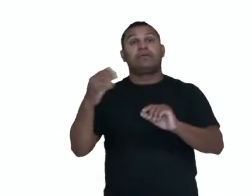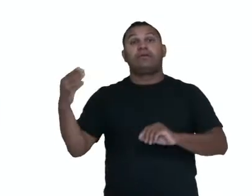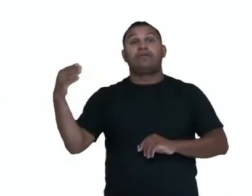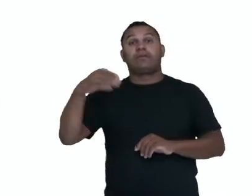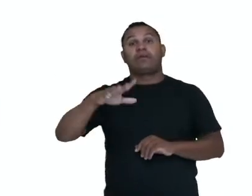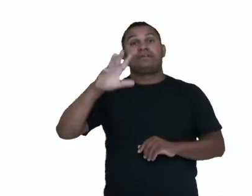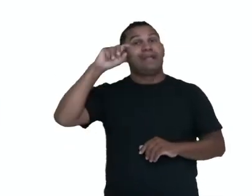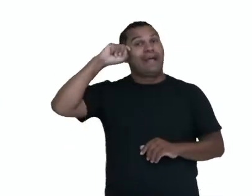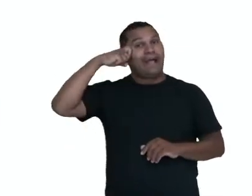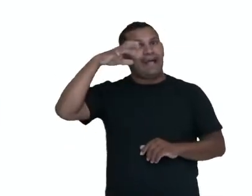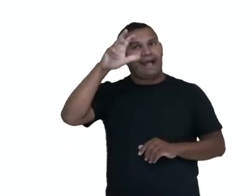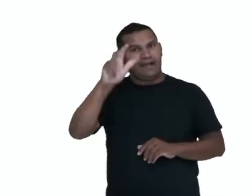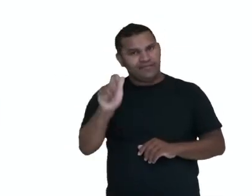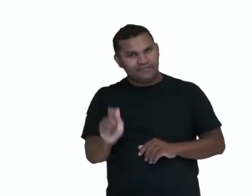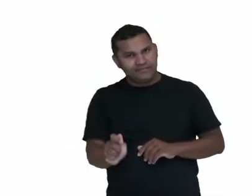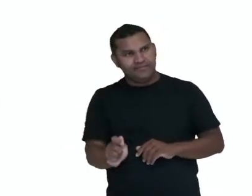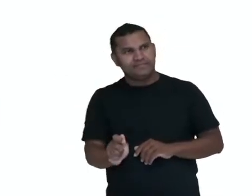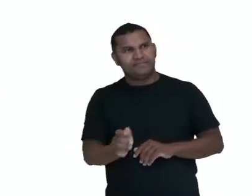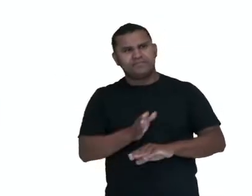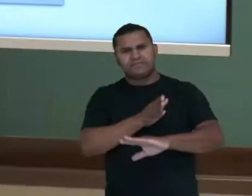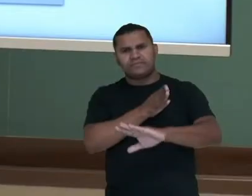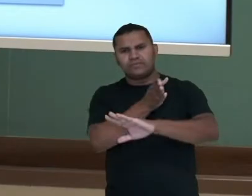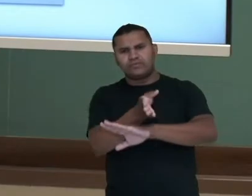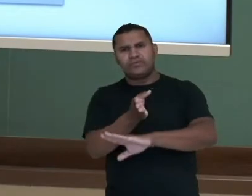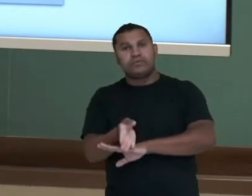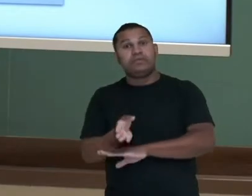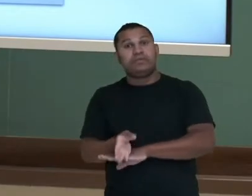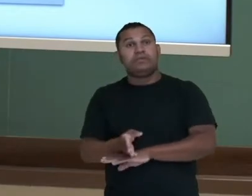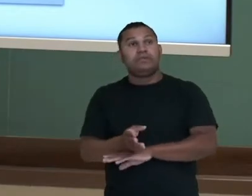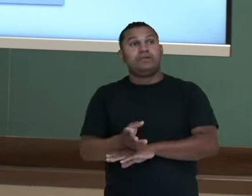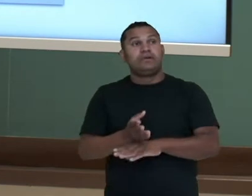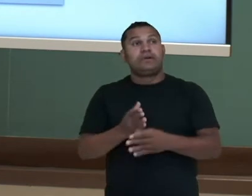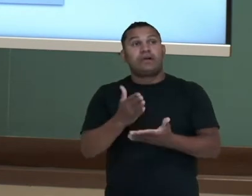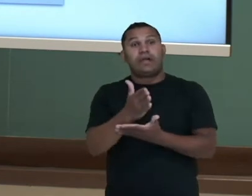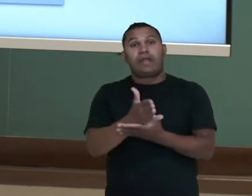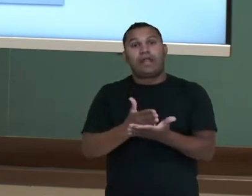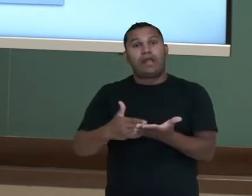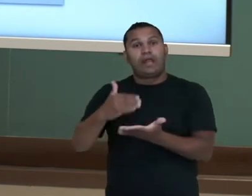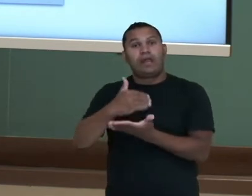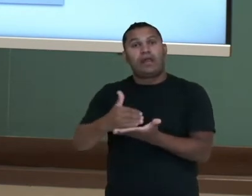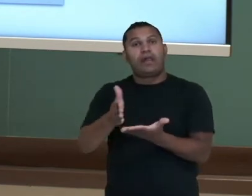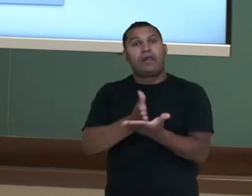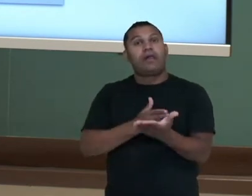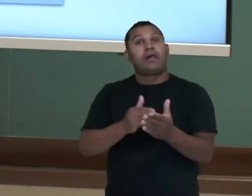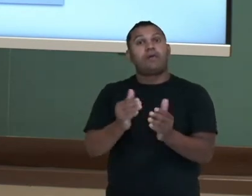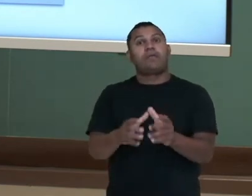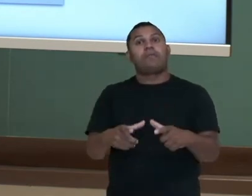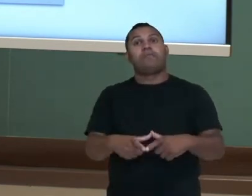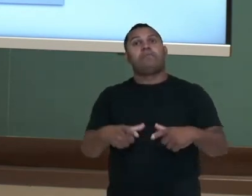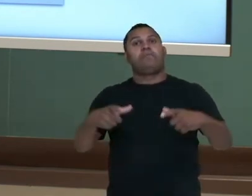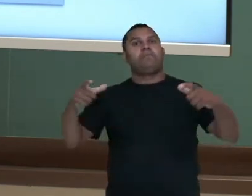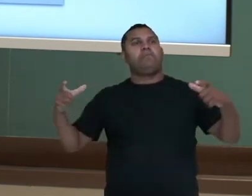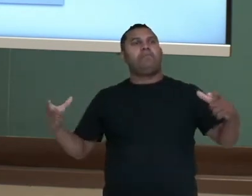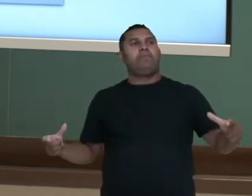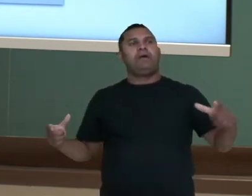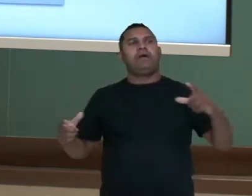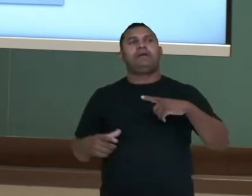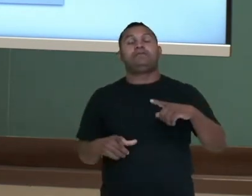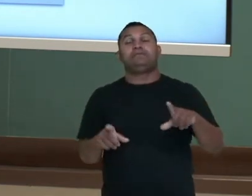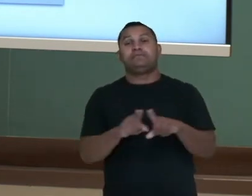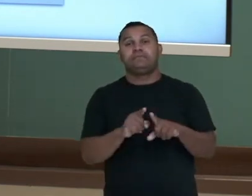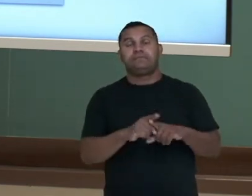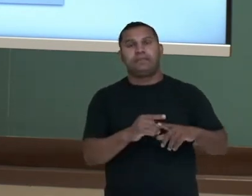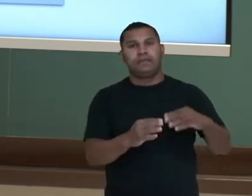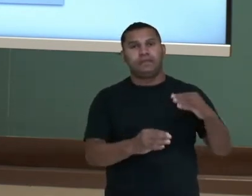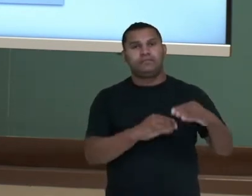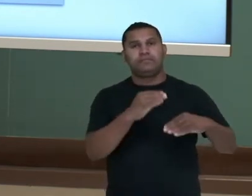potências industrializadas, as potências com mais desenvolvimento tecnológico do que as outras, e a